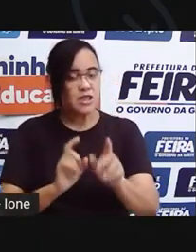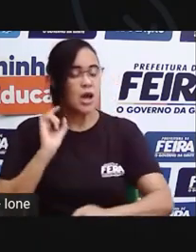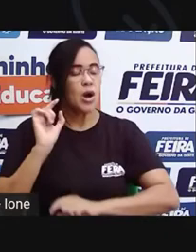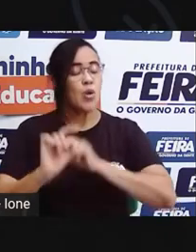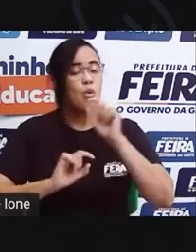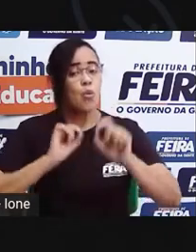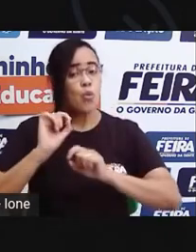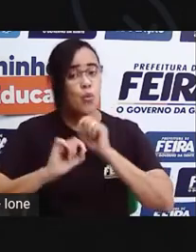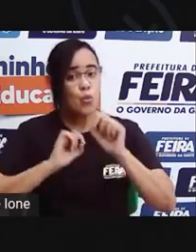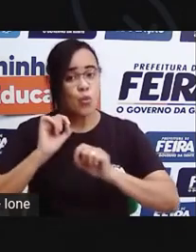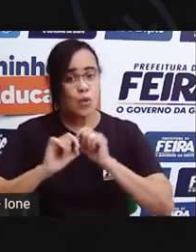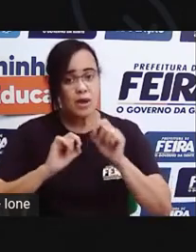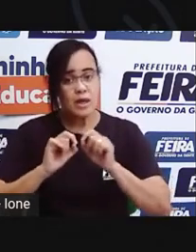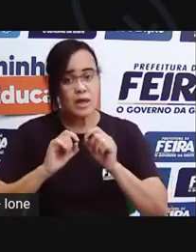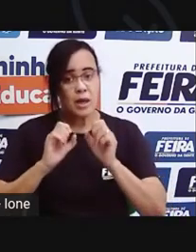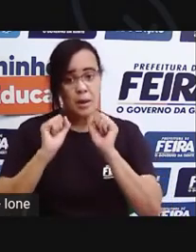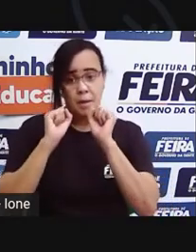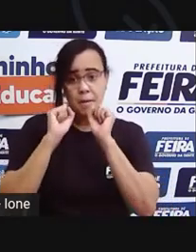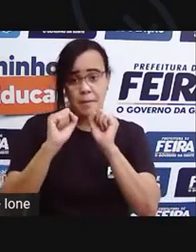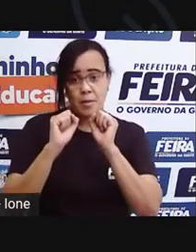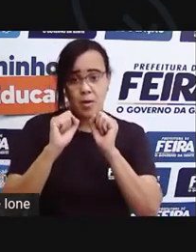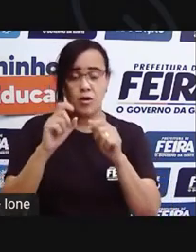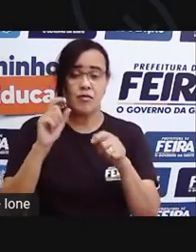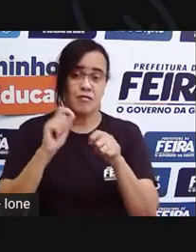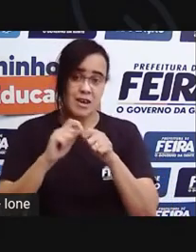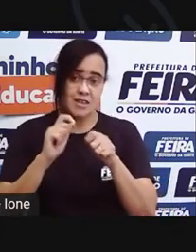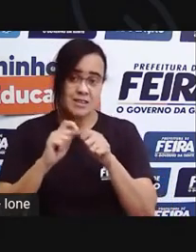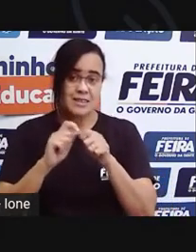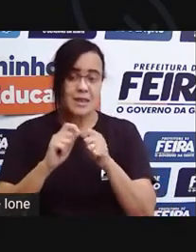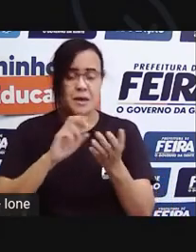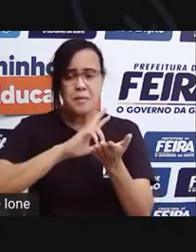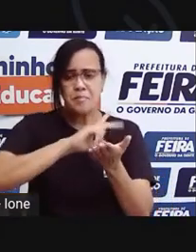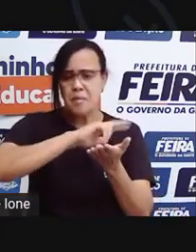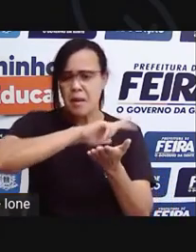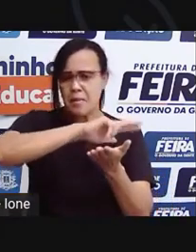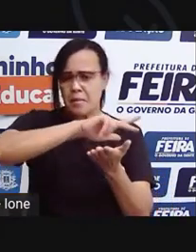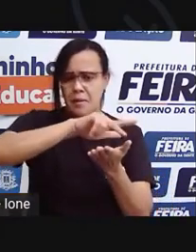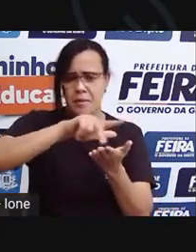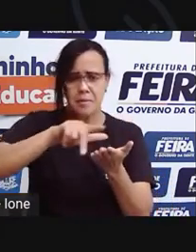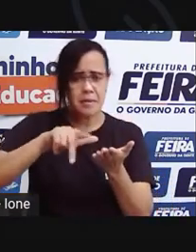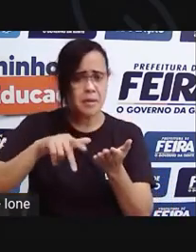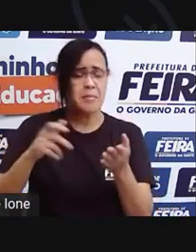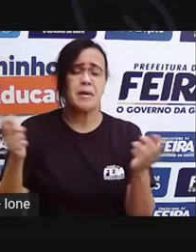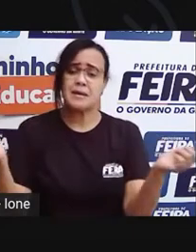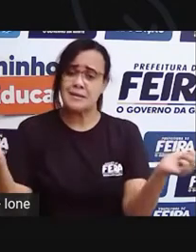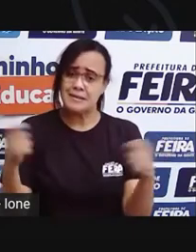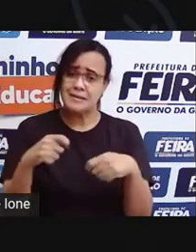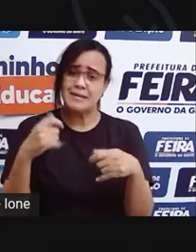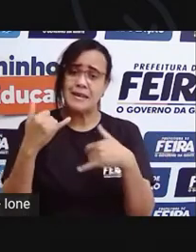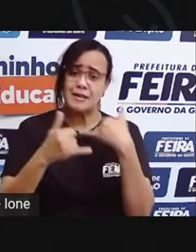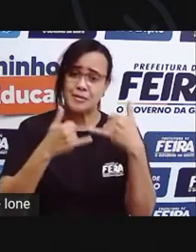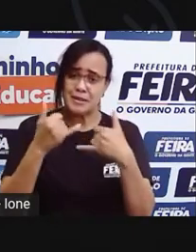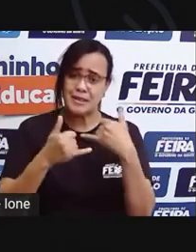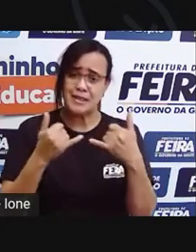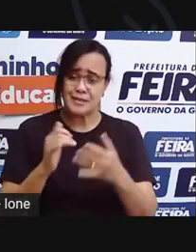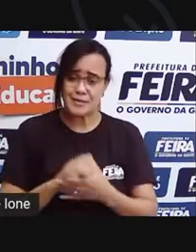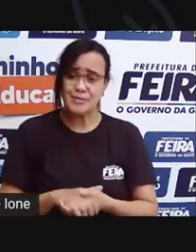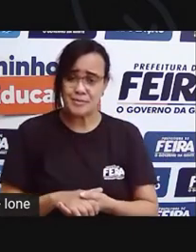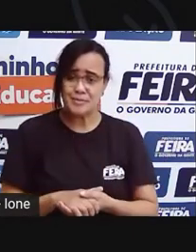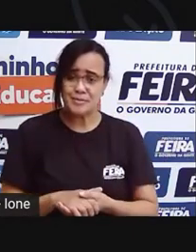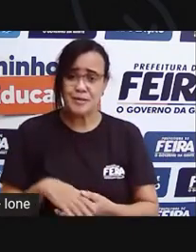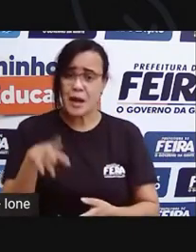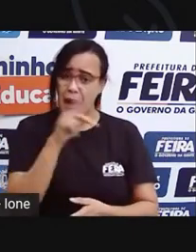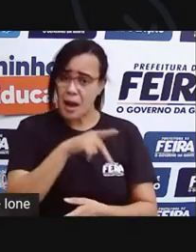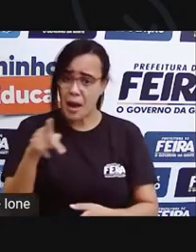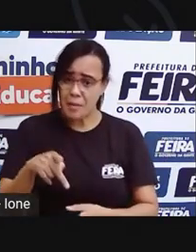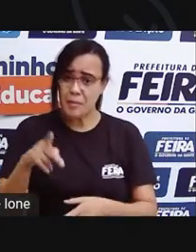do que a gente pode construir em casa, né? Então, olha só o brinquedo que a prova que eu construí com minha